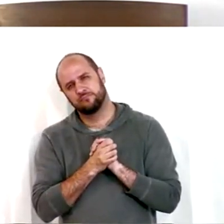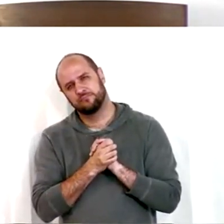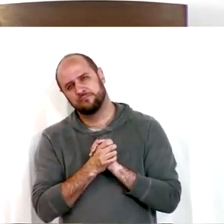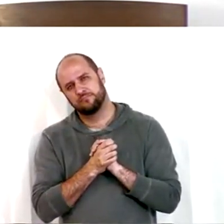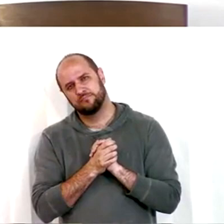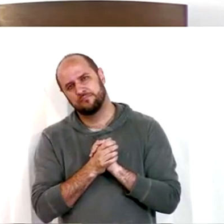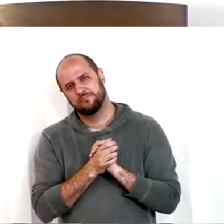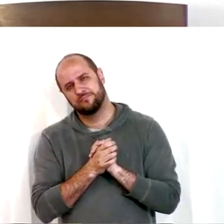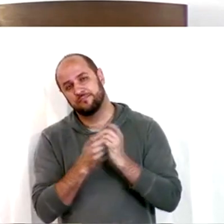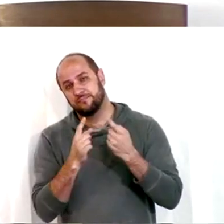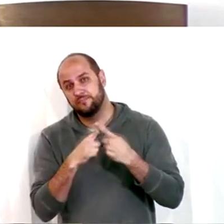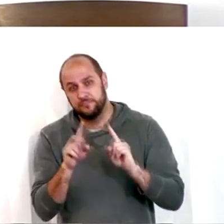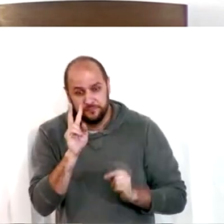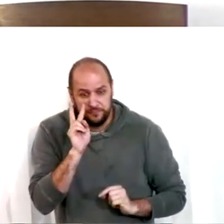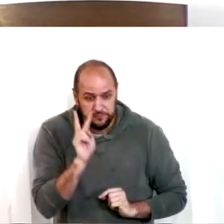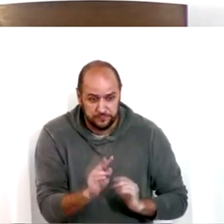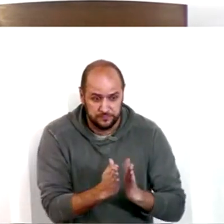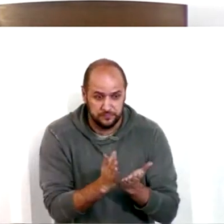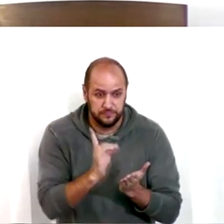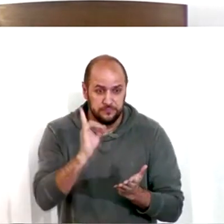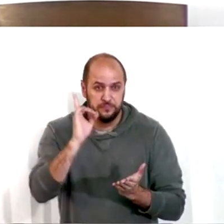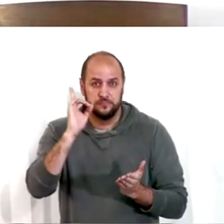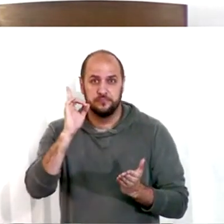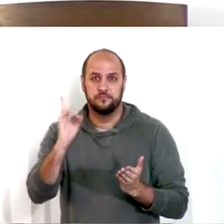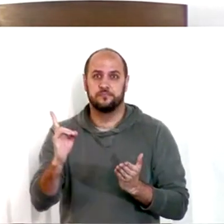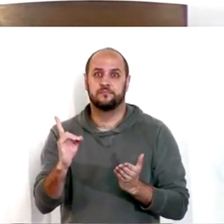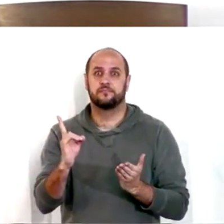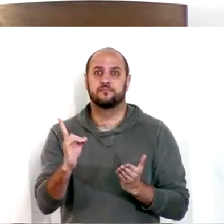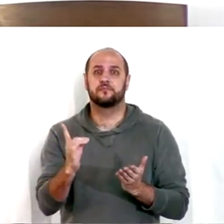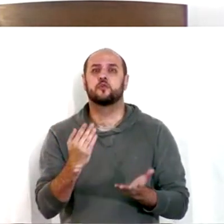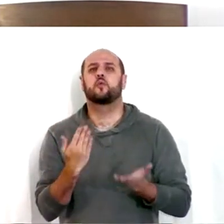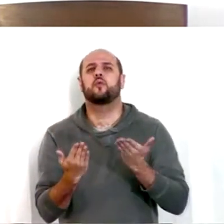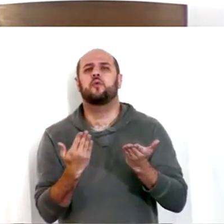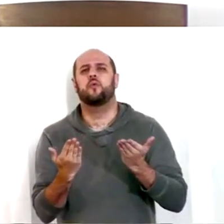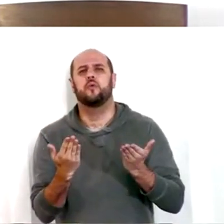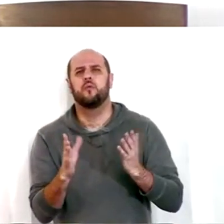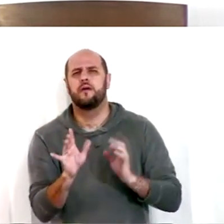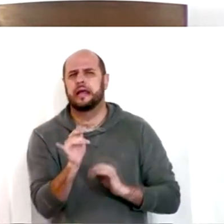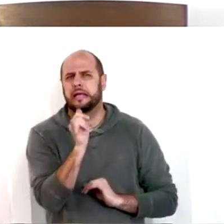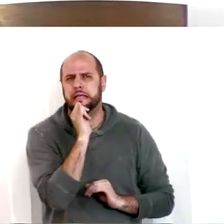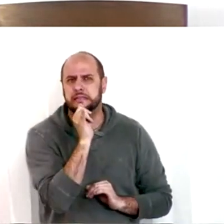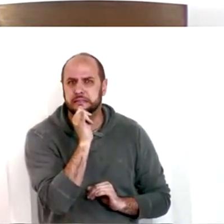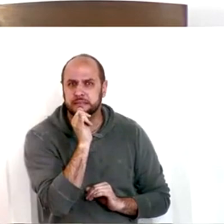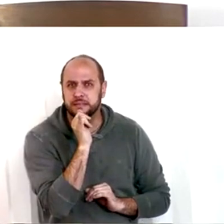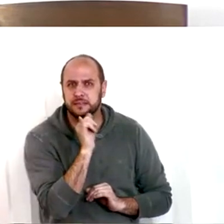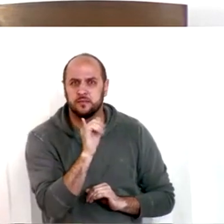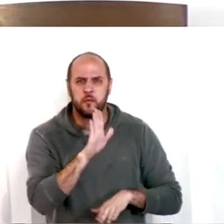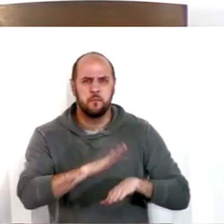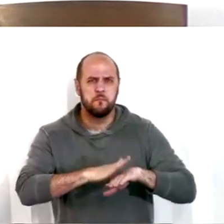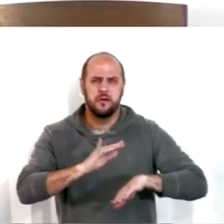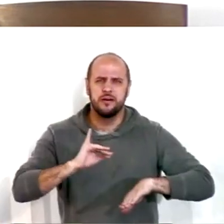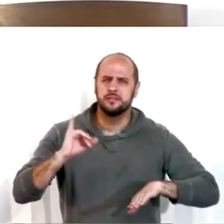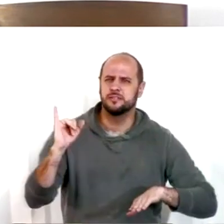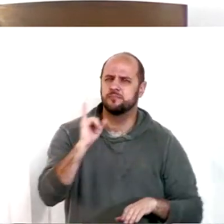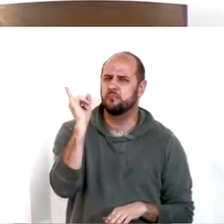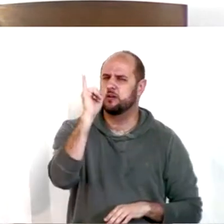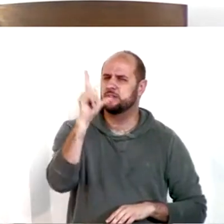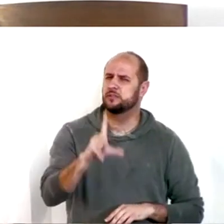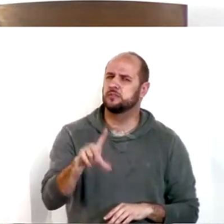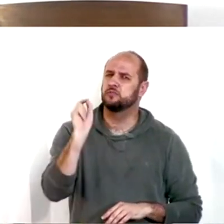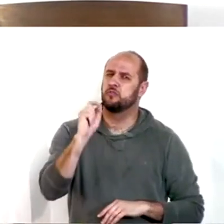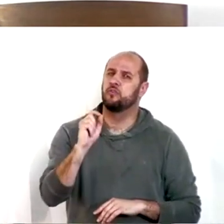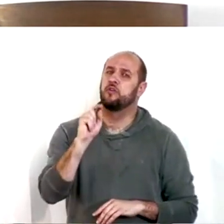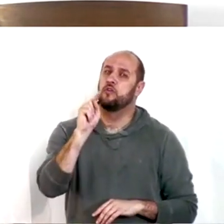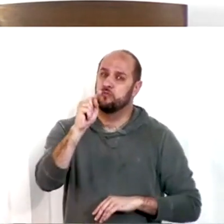para o texto, qual tem sido o seu modelo e padrão para uma das mais importantes escolhas